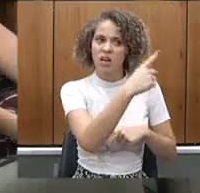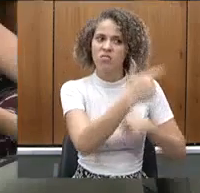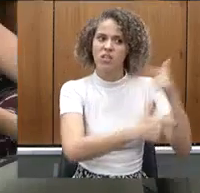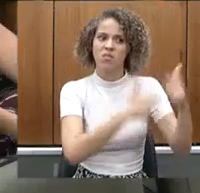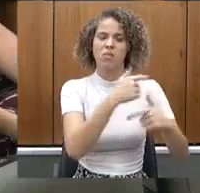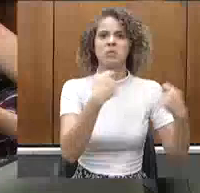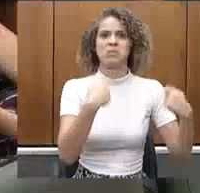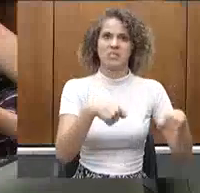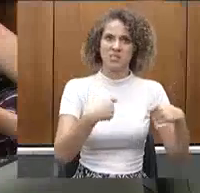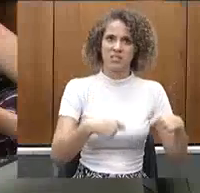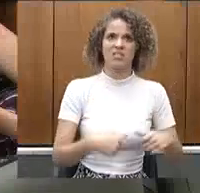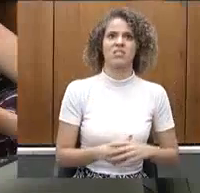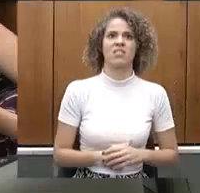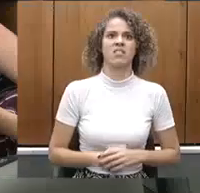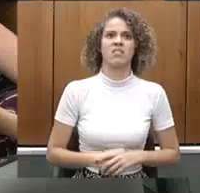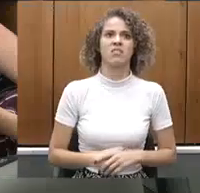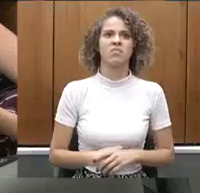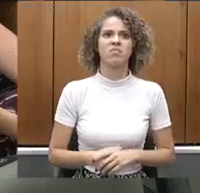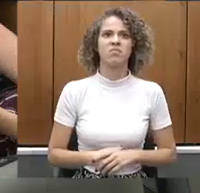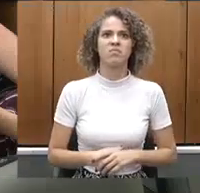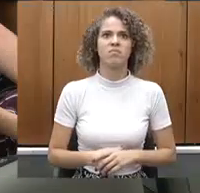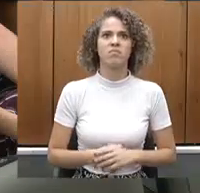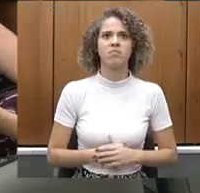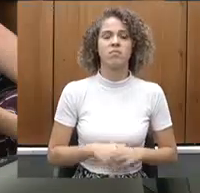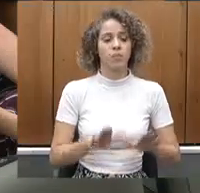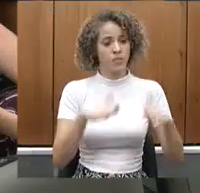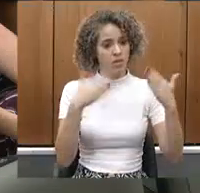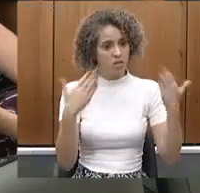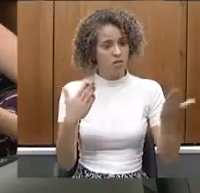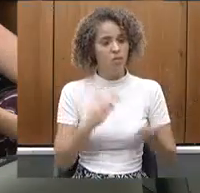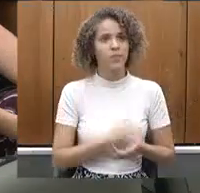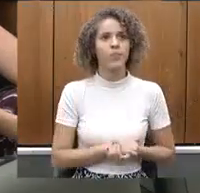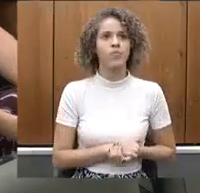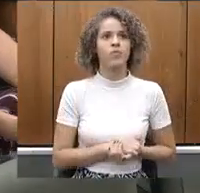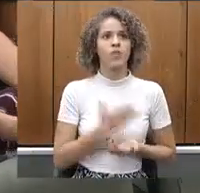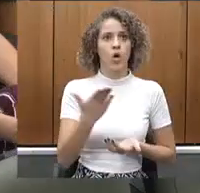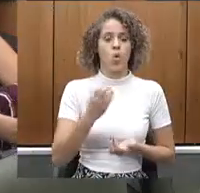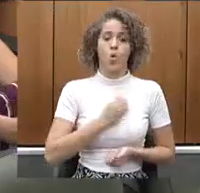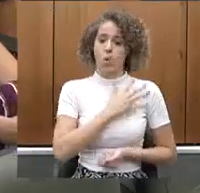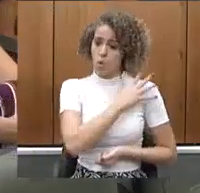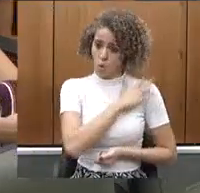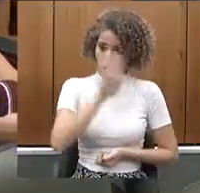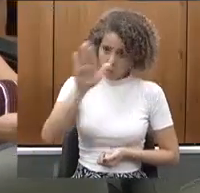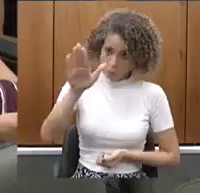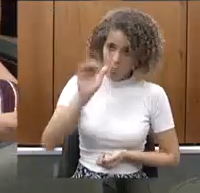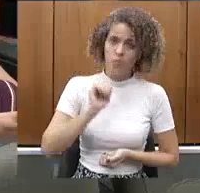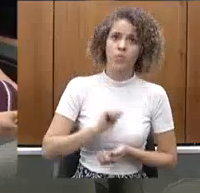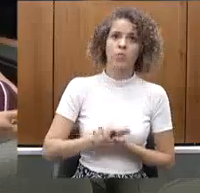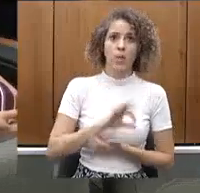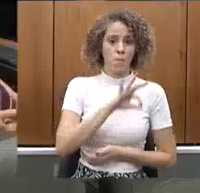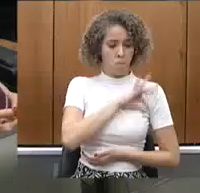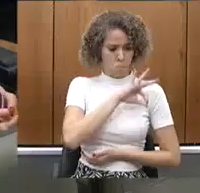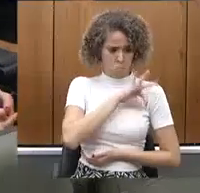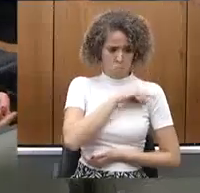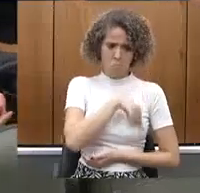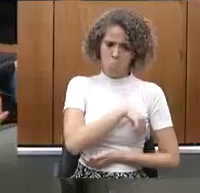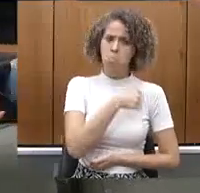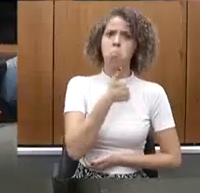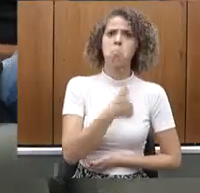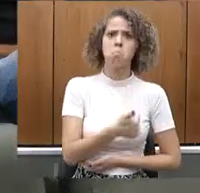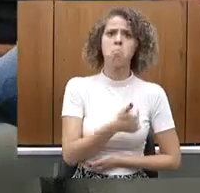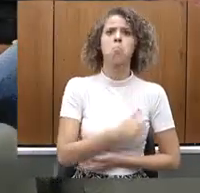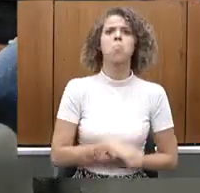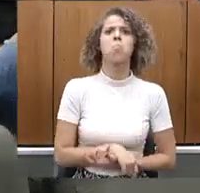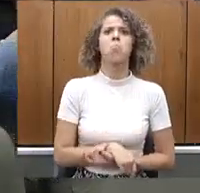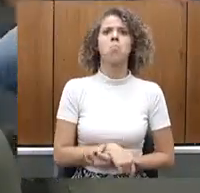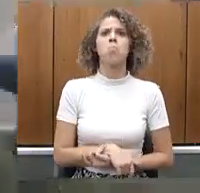respeitada então Comandante é a Polícia Vem